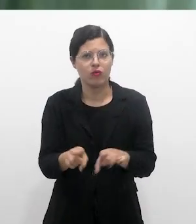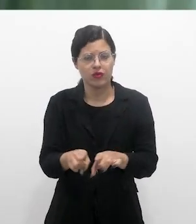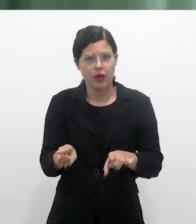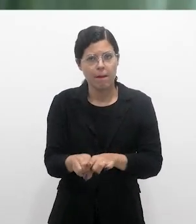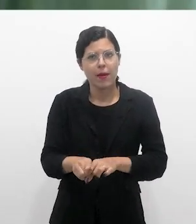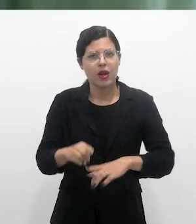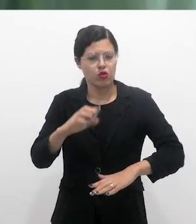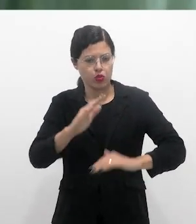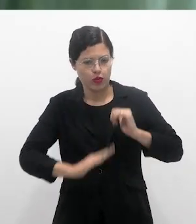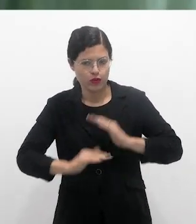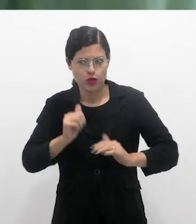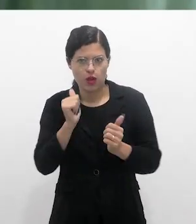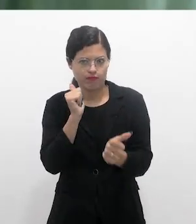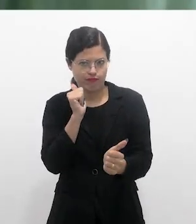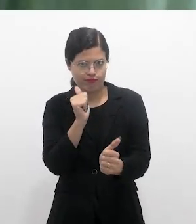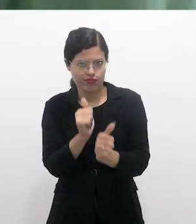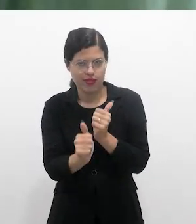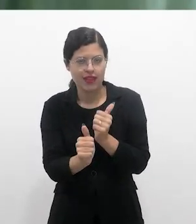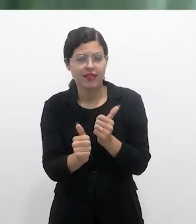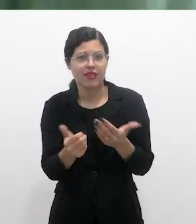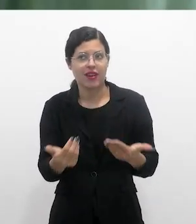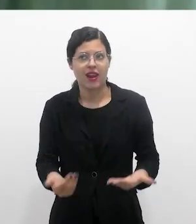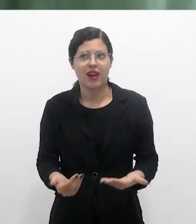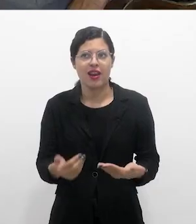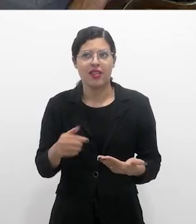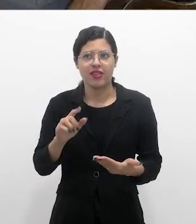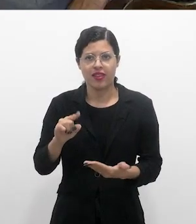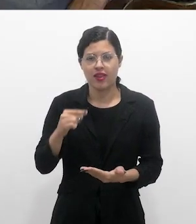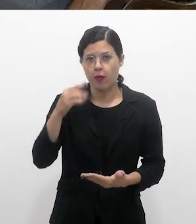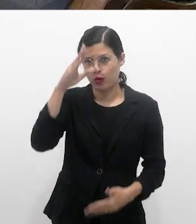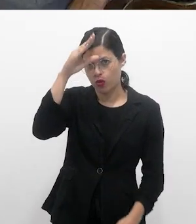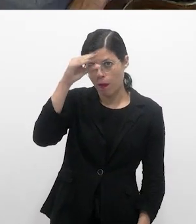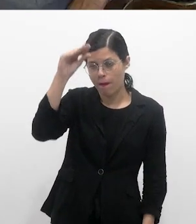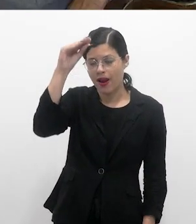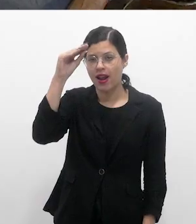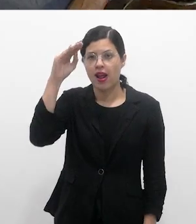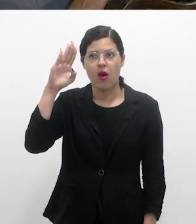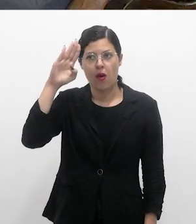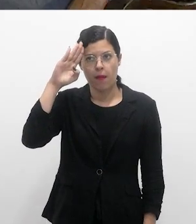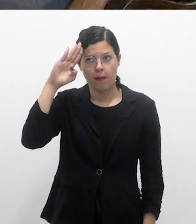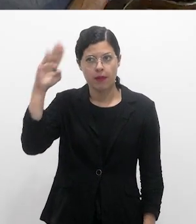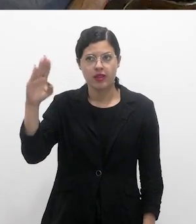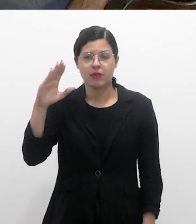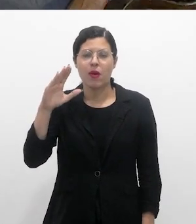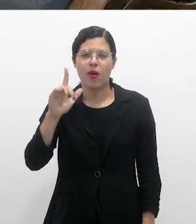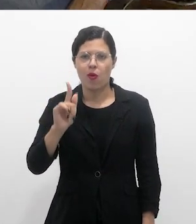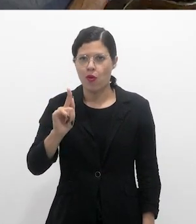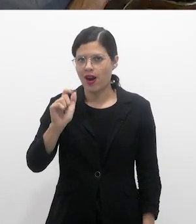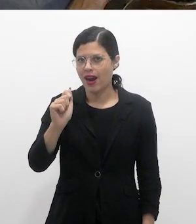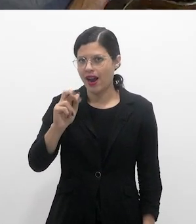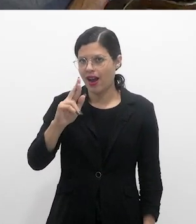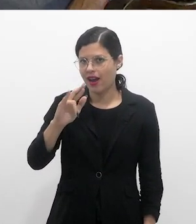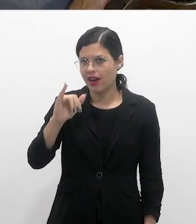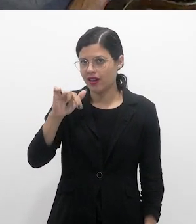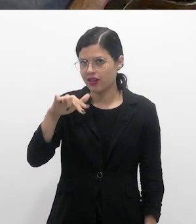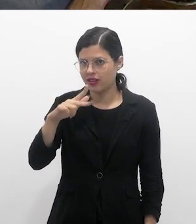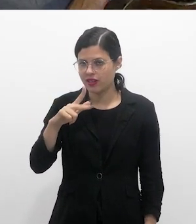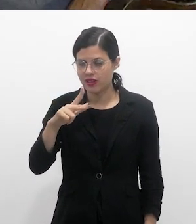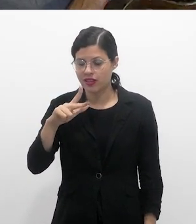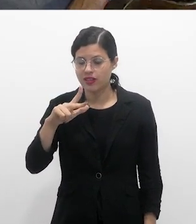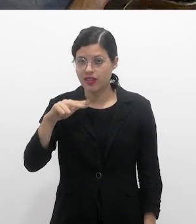jogadores que passaram por aqui. Para mim, depois do Pelé, o maior do mundo é Carioca, que é o Garrincha, foi o